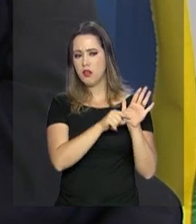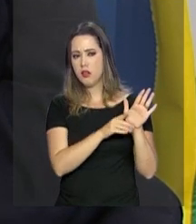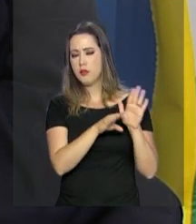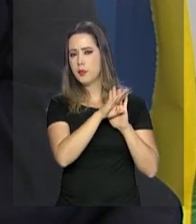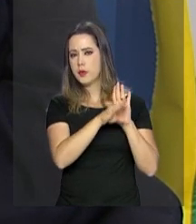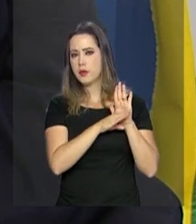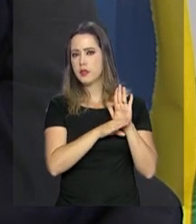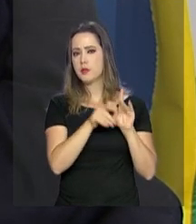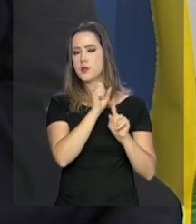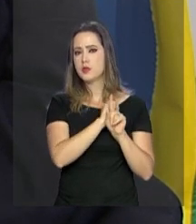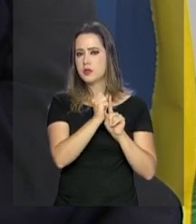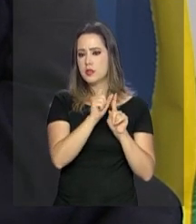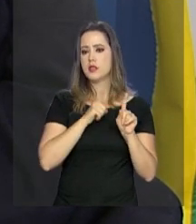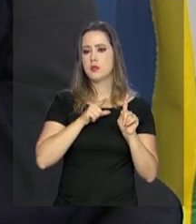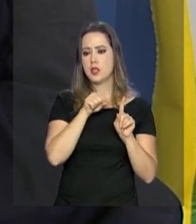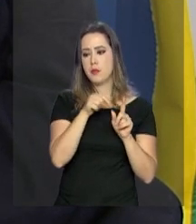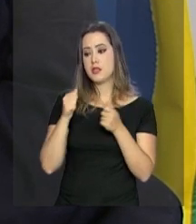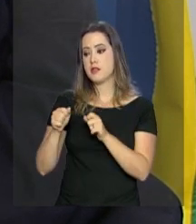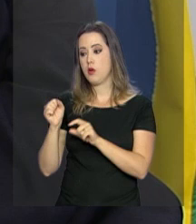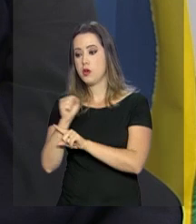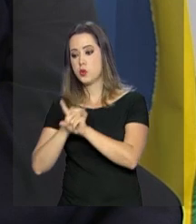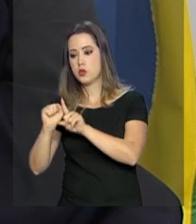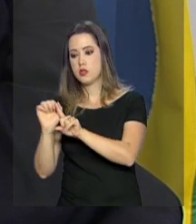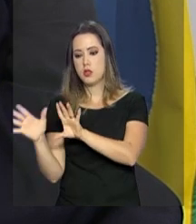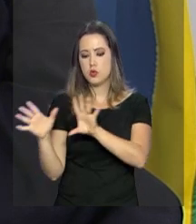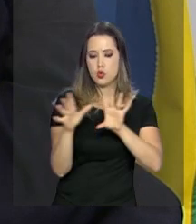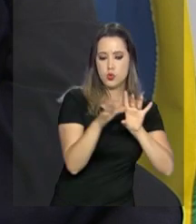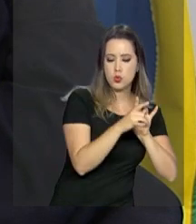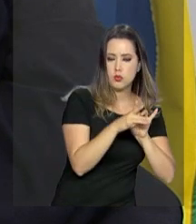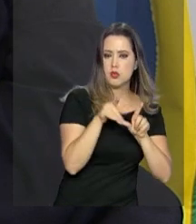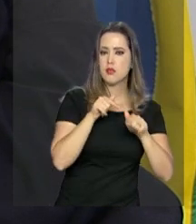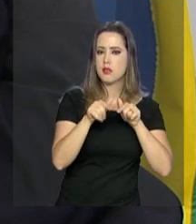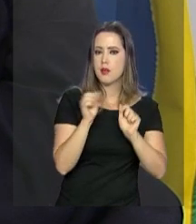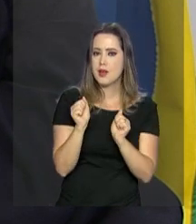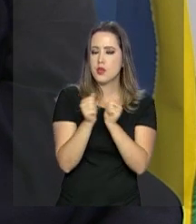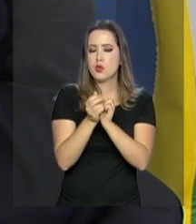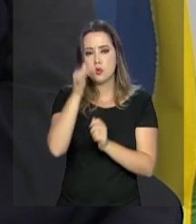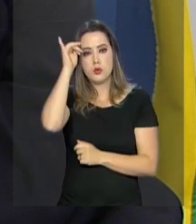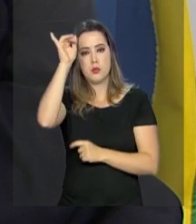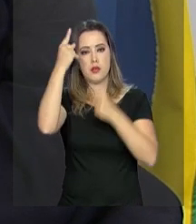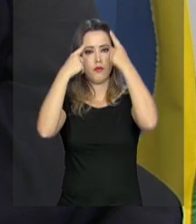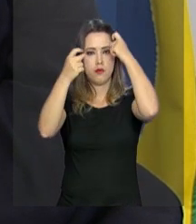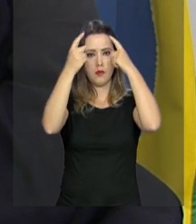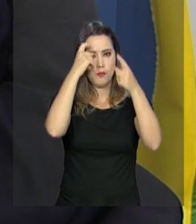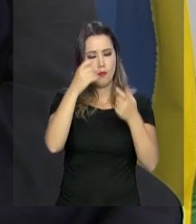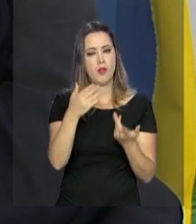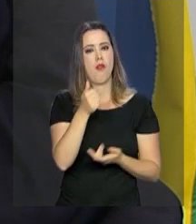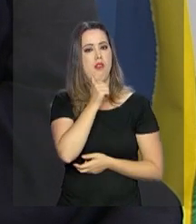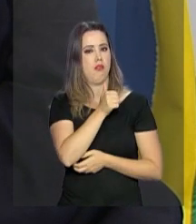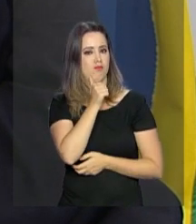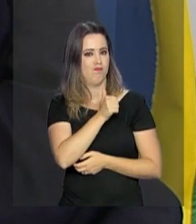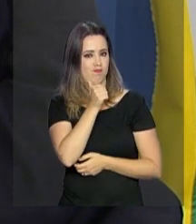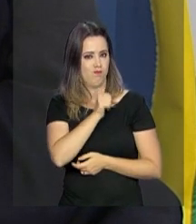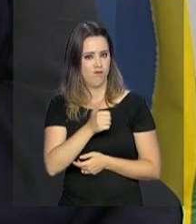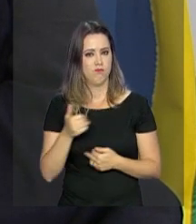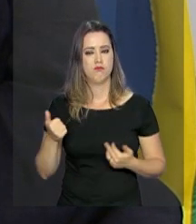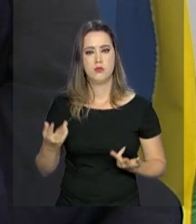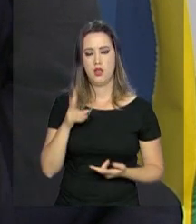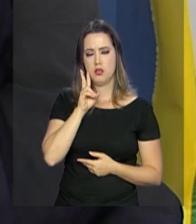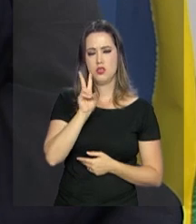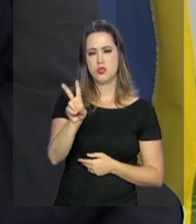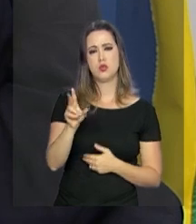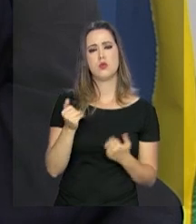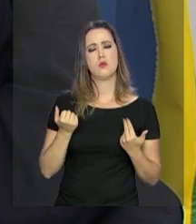sociais é preciso engajamento da sociedade como um todo nessa questão da violência contra a mulher nós temos visto como